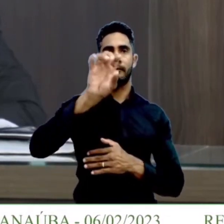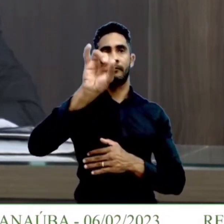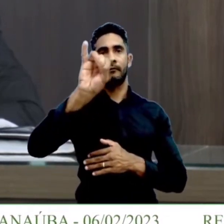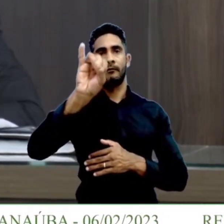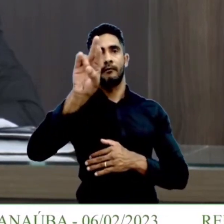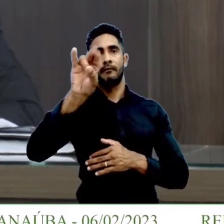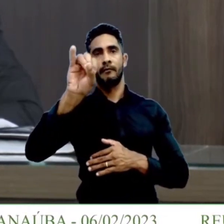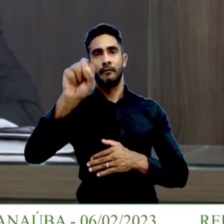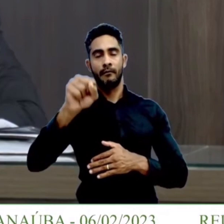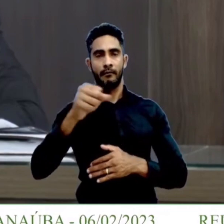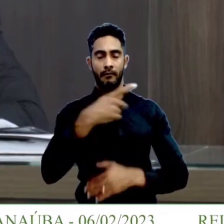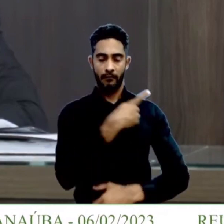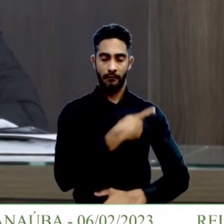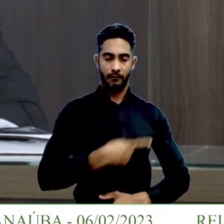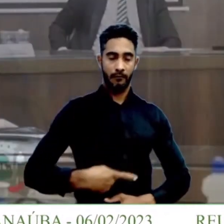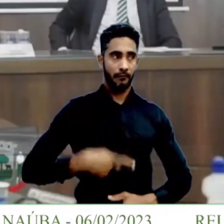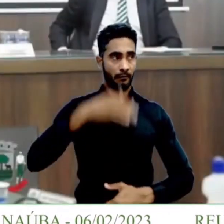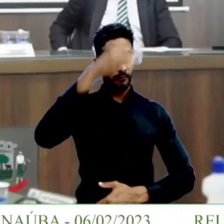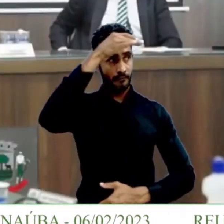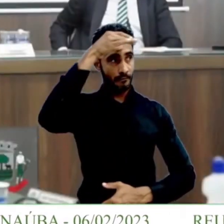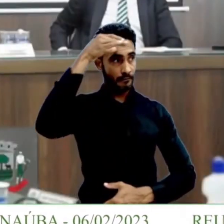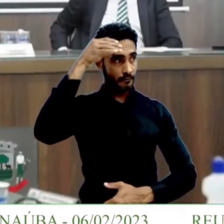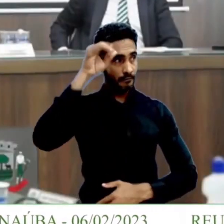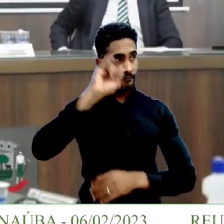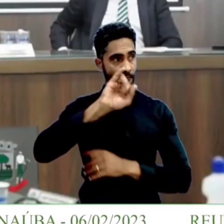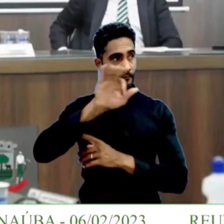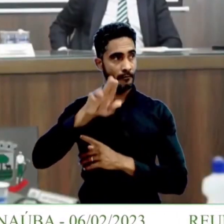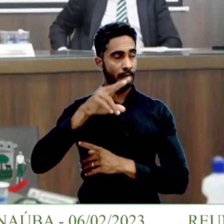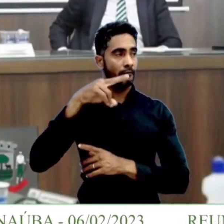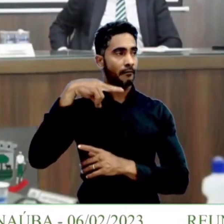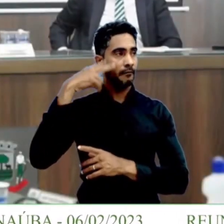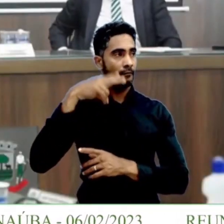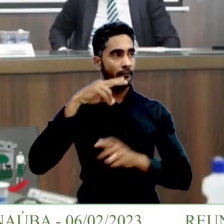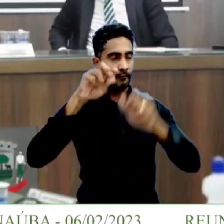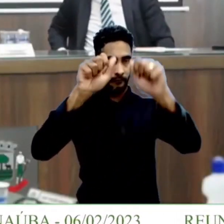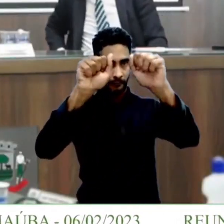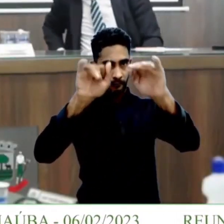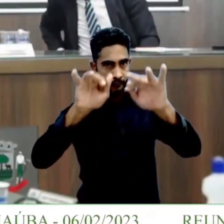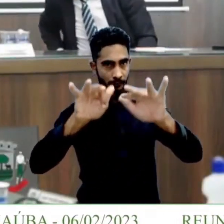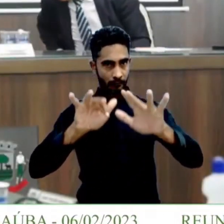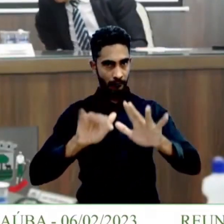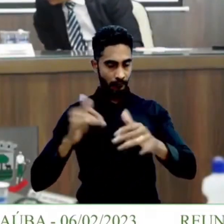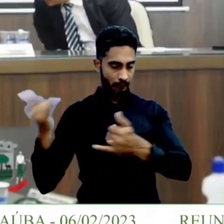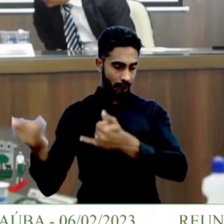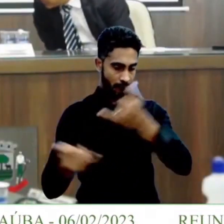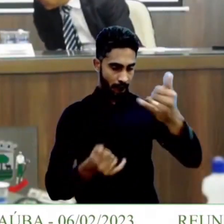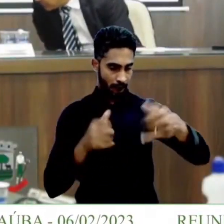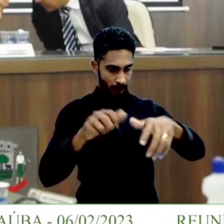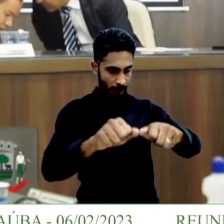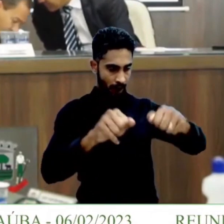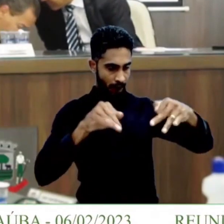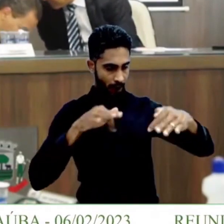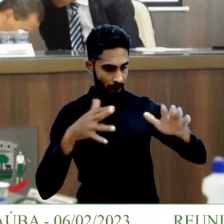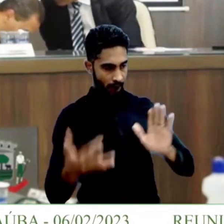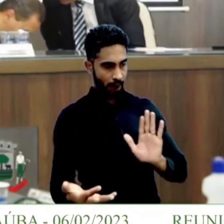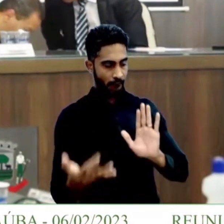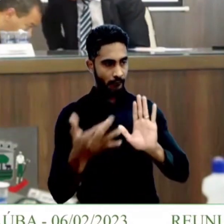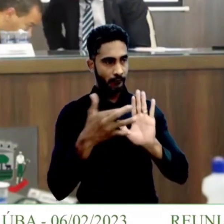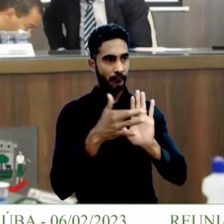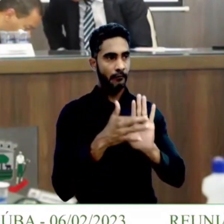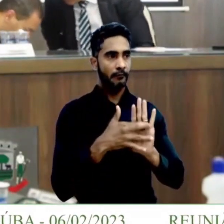Lopes, presidente da Câmara Municipal de Janaúba. O vereador subassinado vem, após ouvido o plenário, na forma